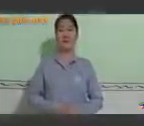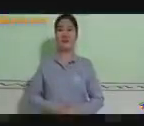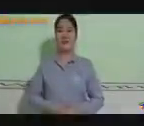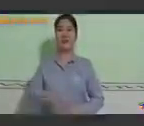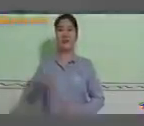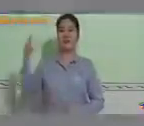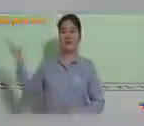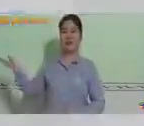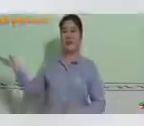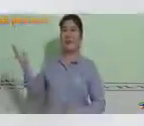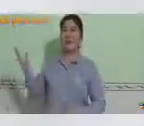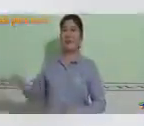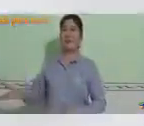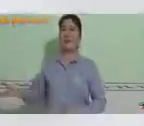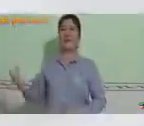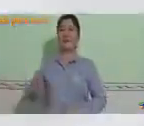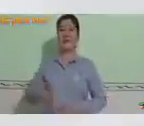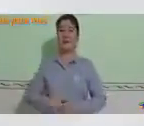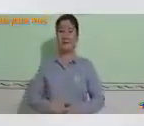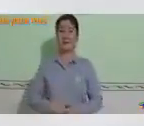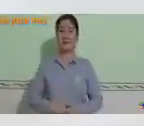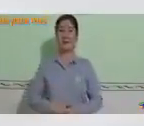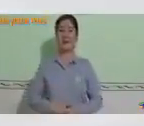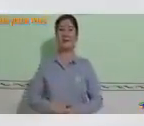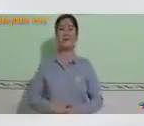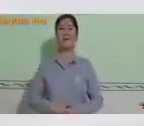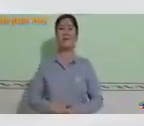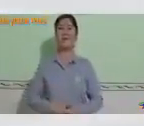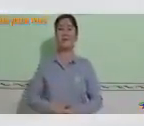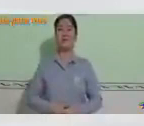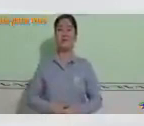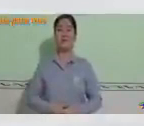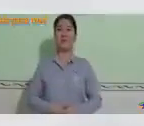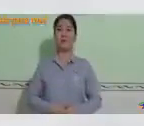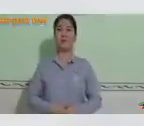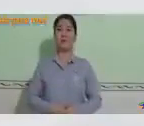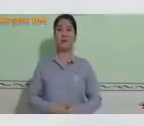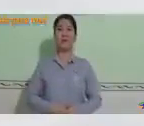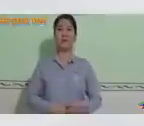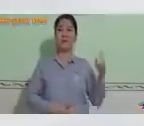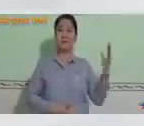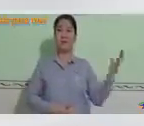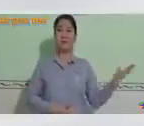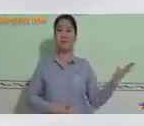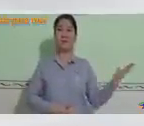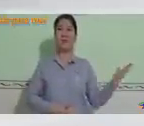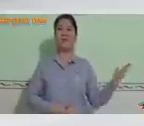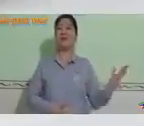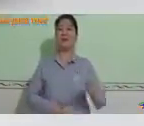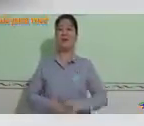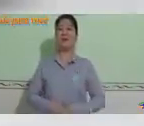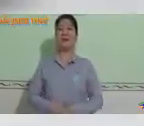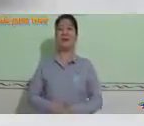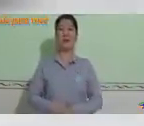Veja outros remédios caseiros para tendinite. Outra forma de aliviar os sintomas da tendinite de pata de ganso é